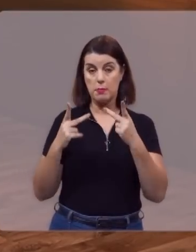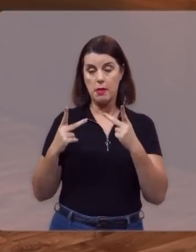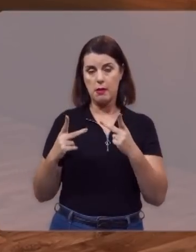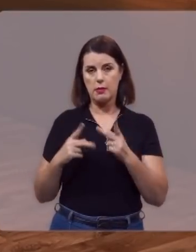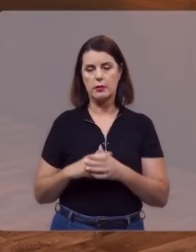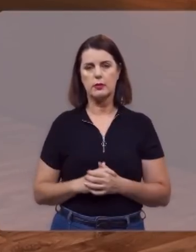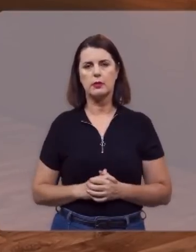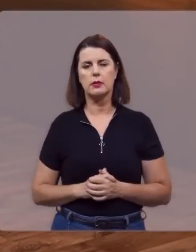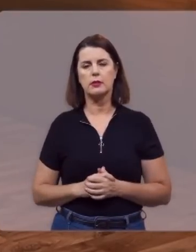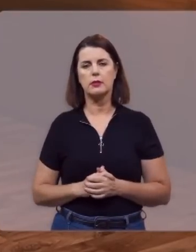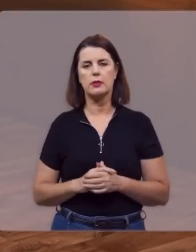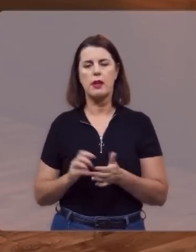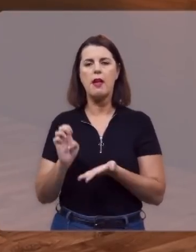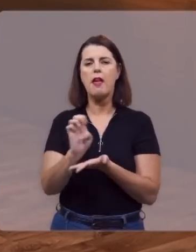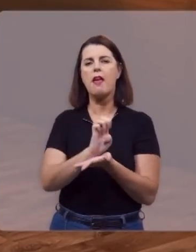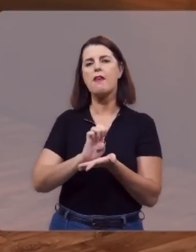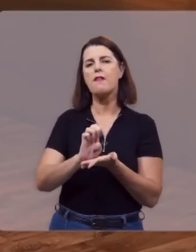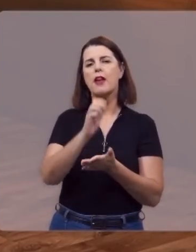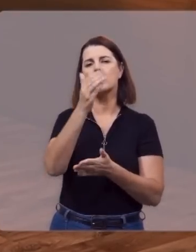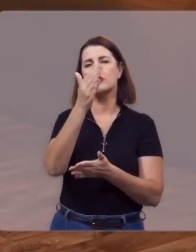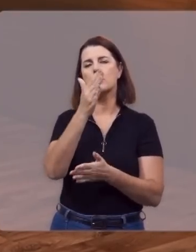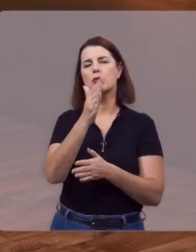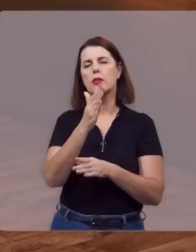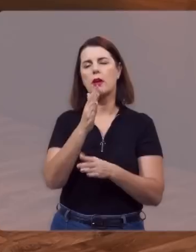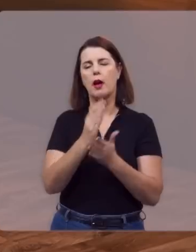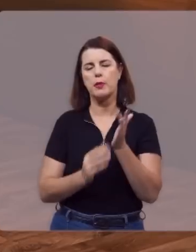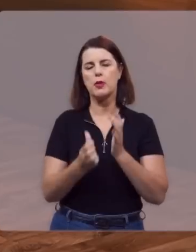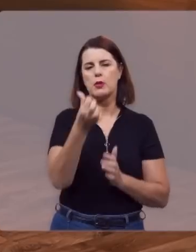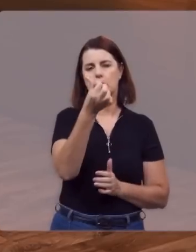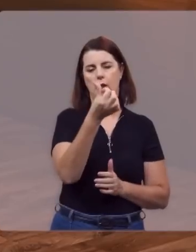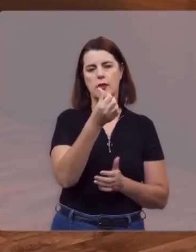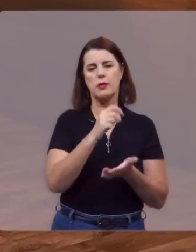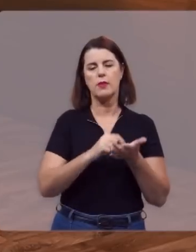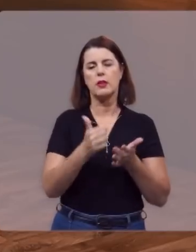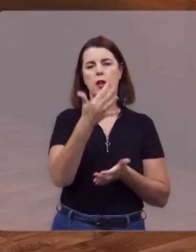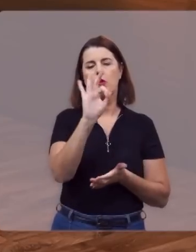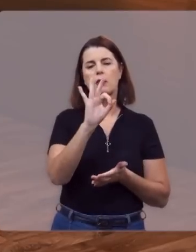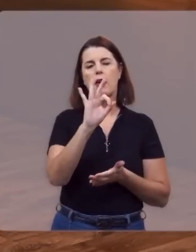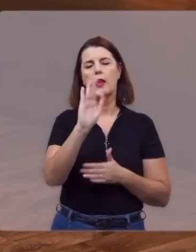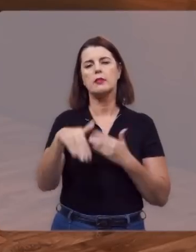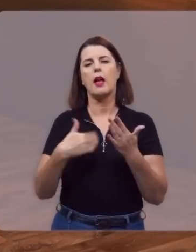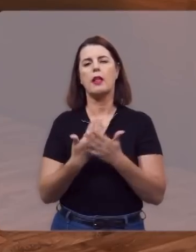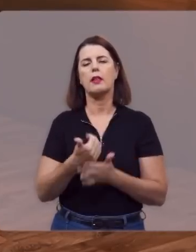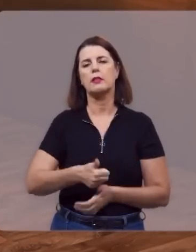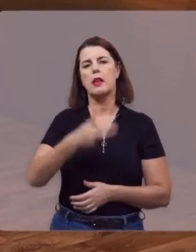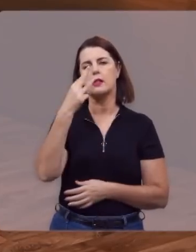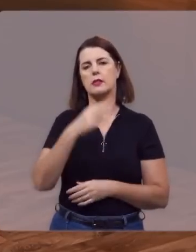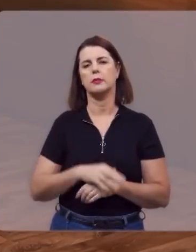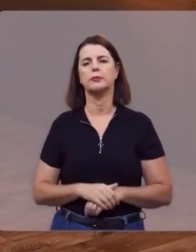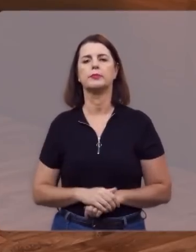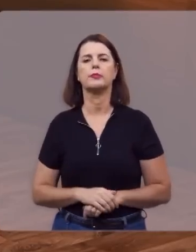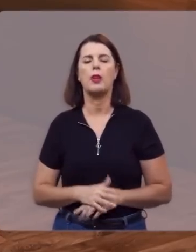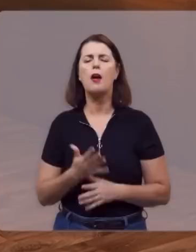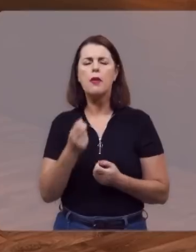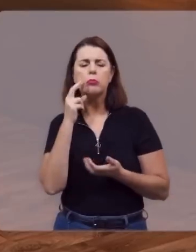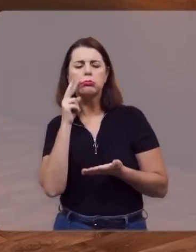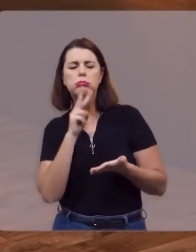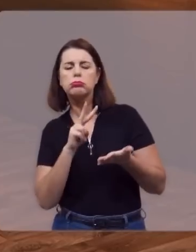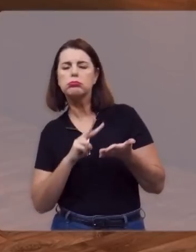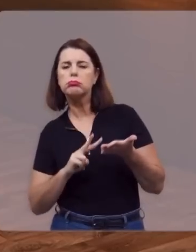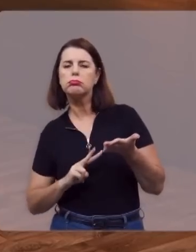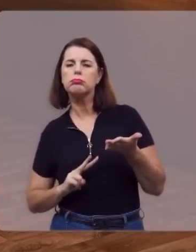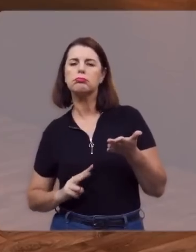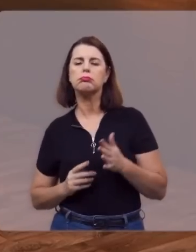basear esta mensagem em Efésios capítulo 6, versos 10 a 13. Vamos